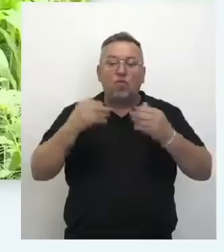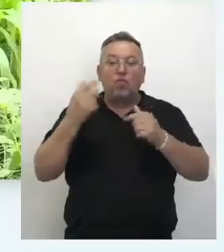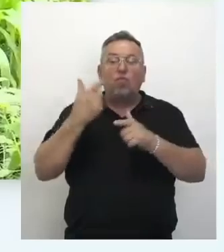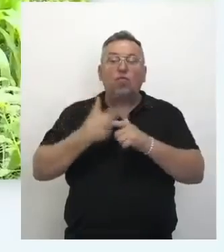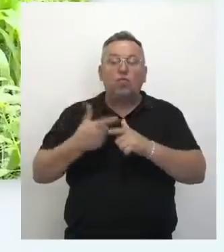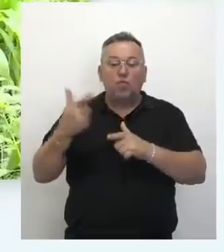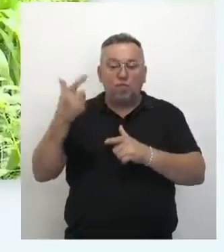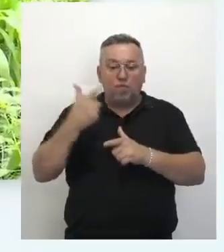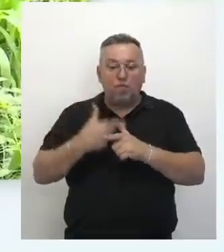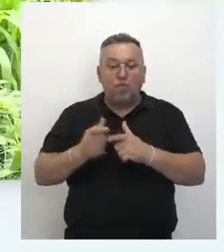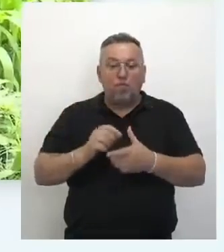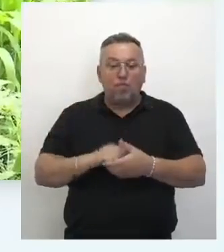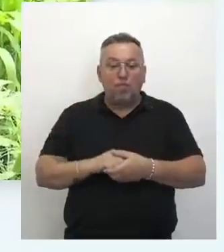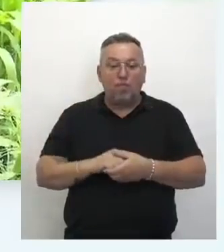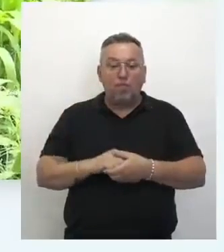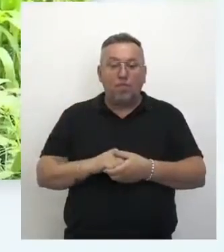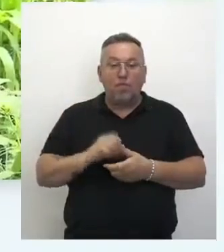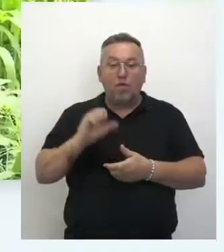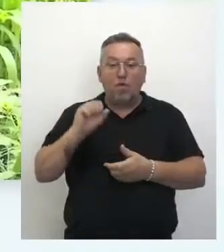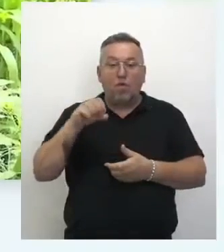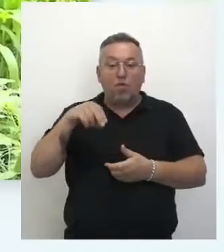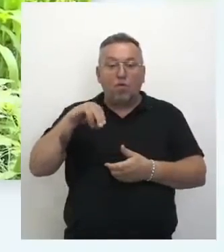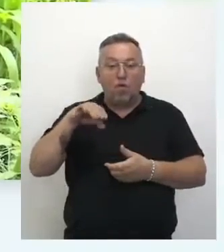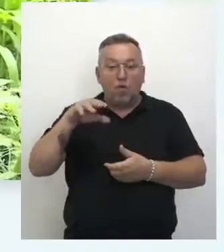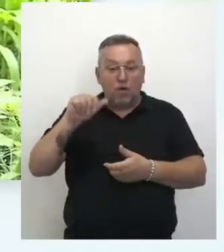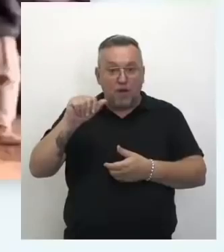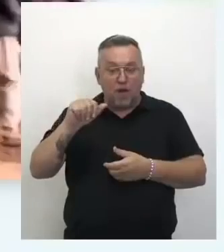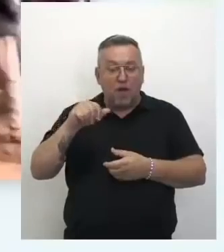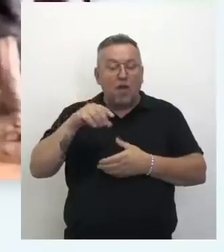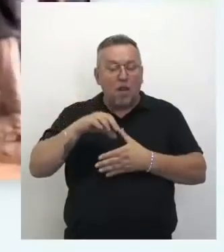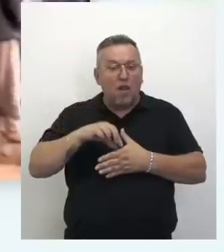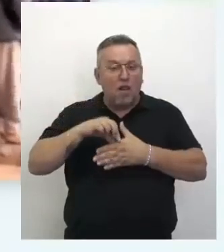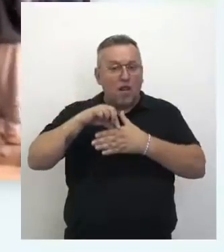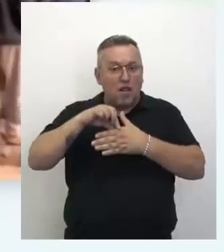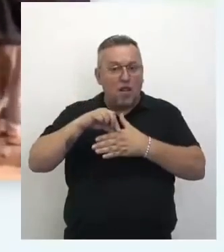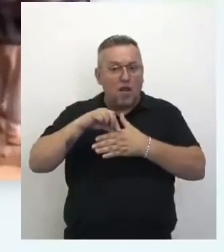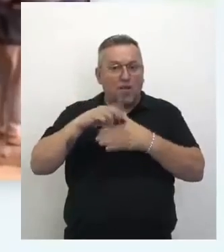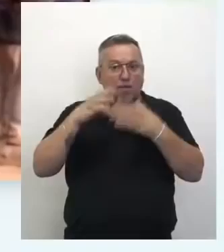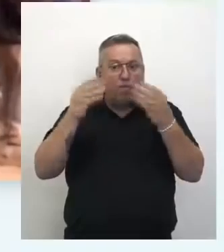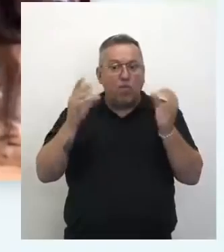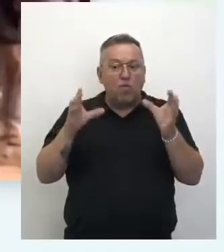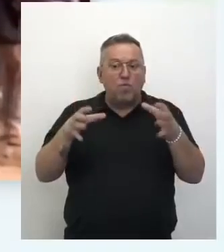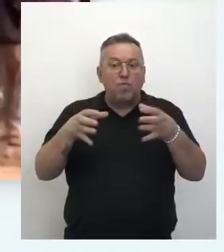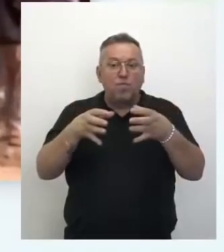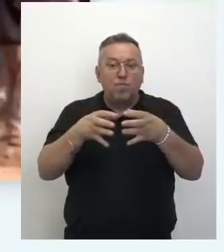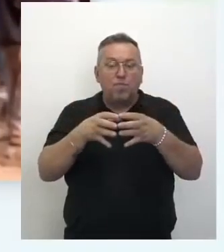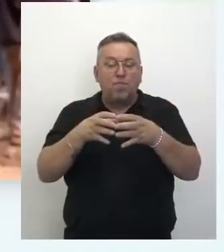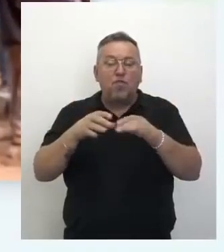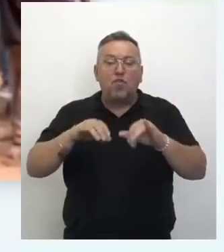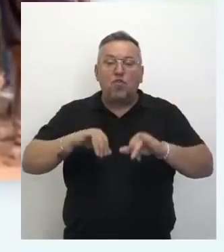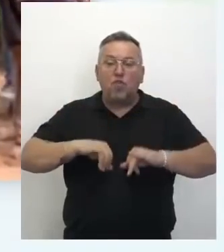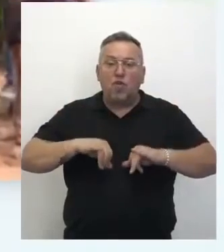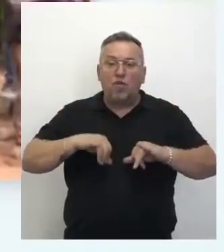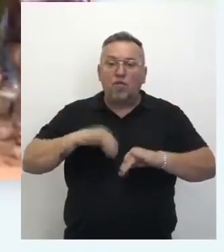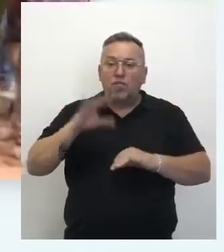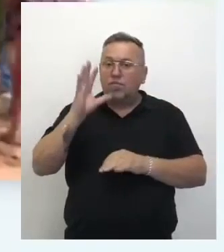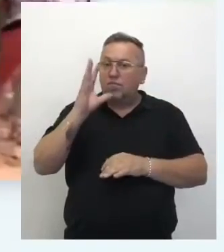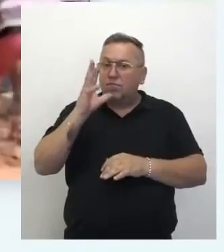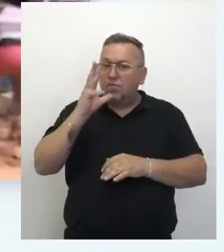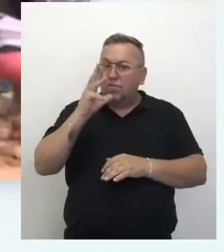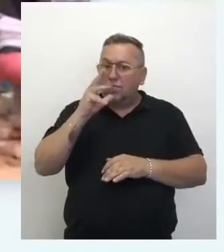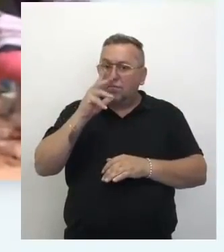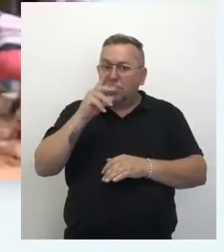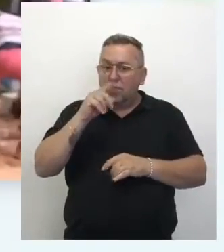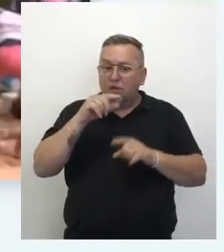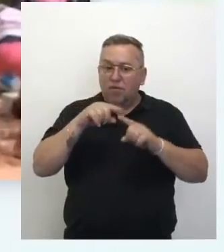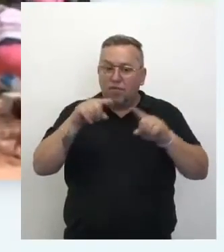problemas. Sônia Aramirim, uma das líderes, conta que muitas aldeias sofrem com a demora para a demarcação